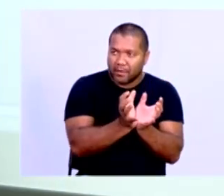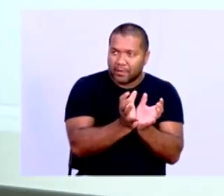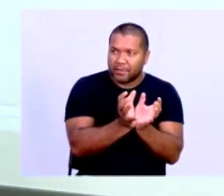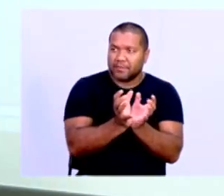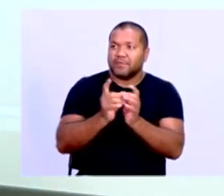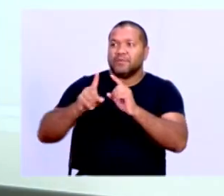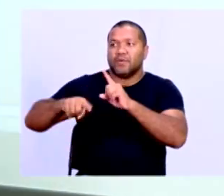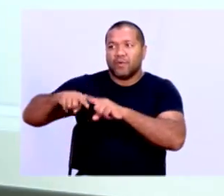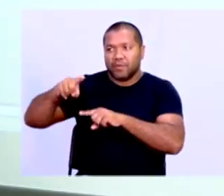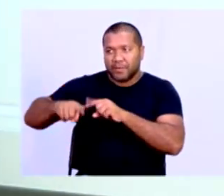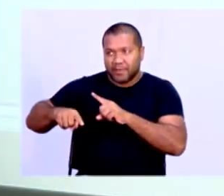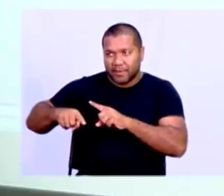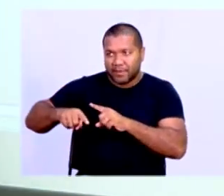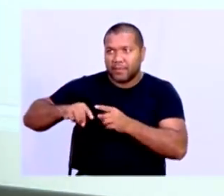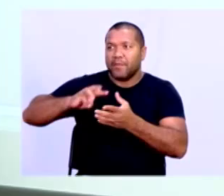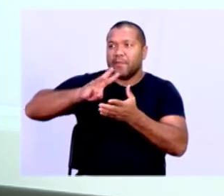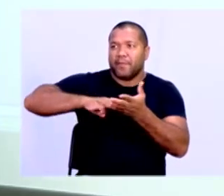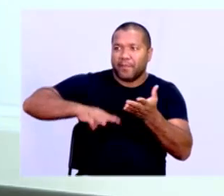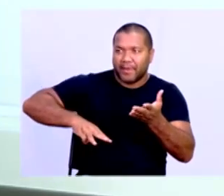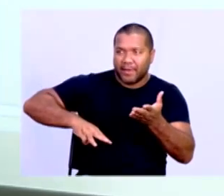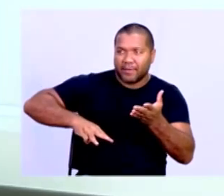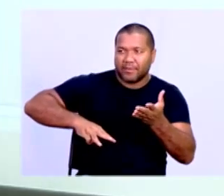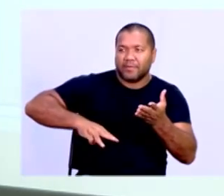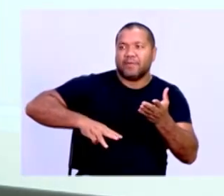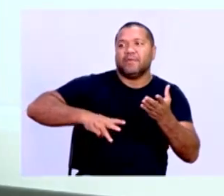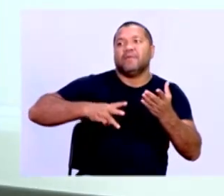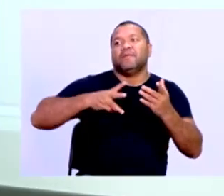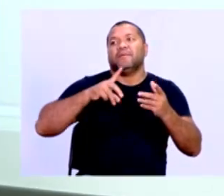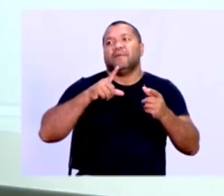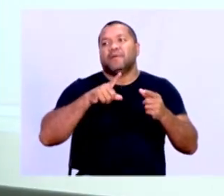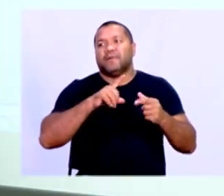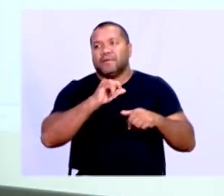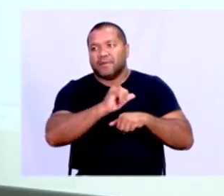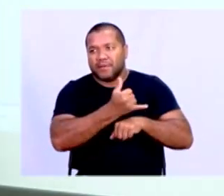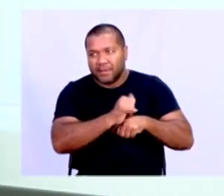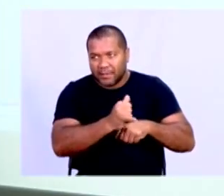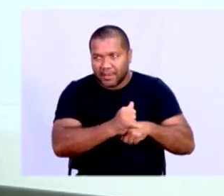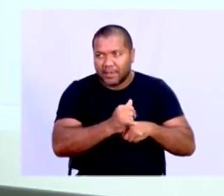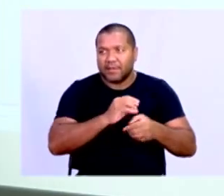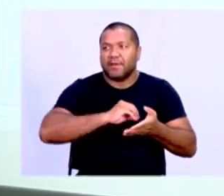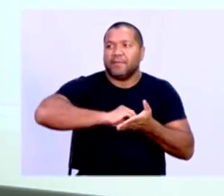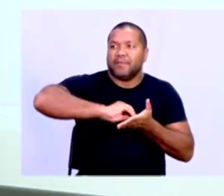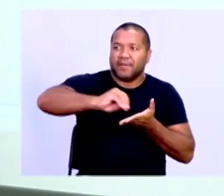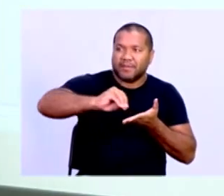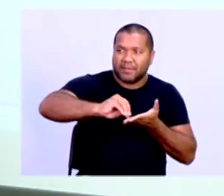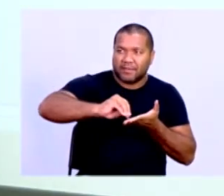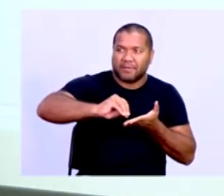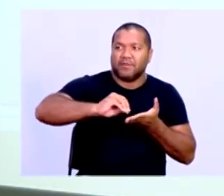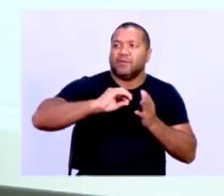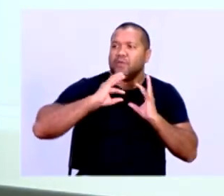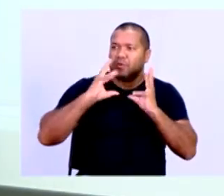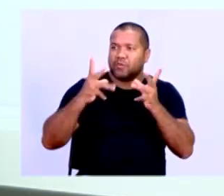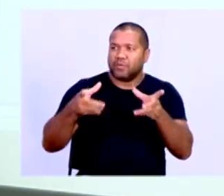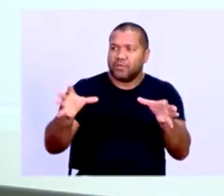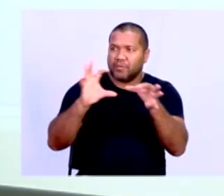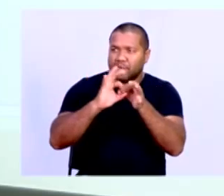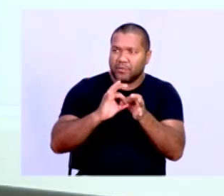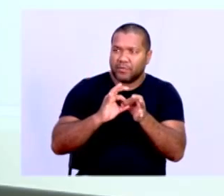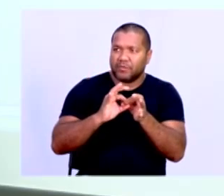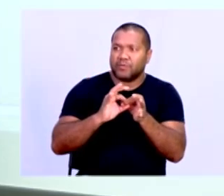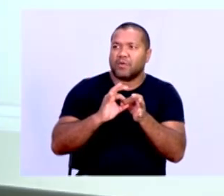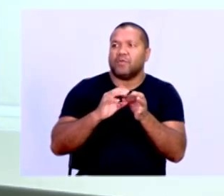objetos, métodos, atributos, operações, mensagens. Tudo isso unido aqui